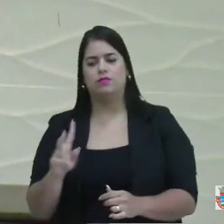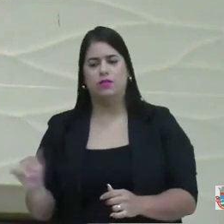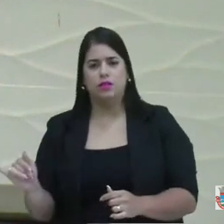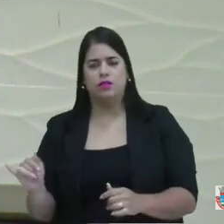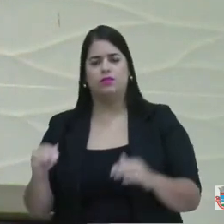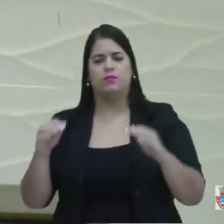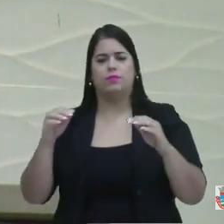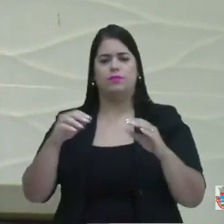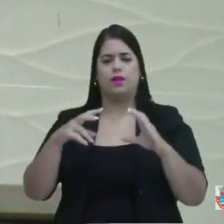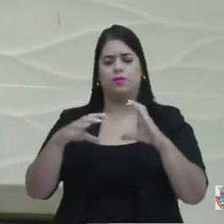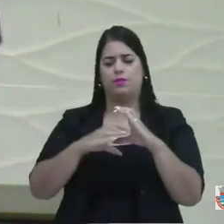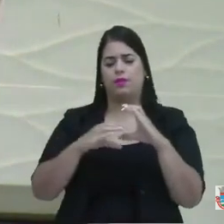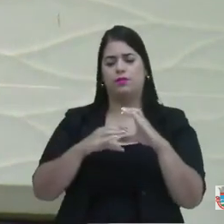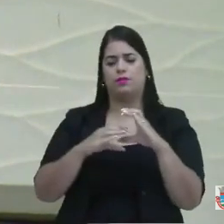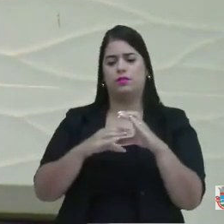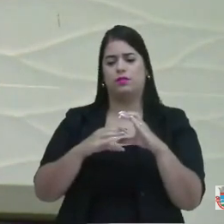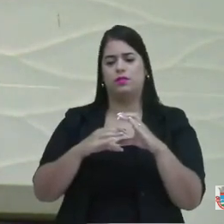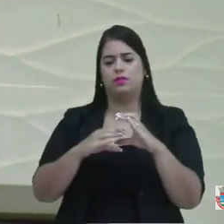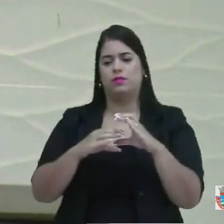melhor. Num áudio que